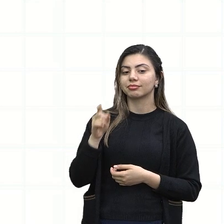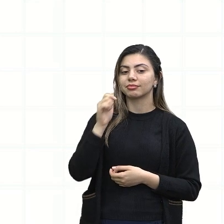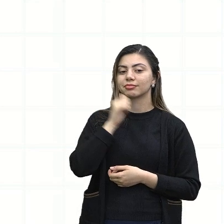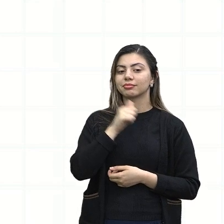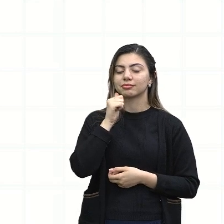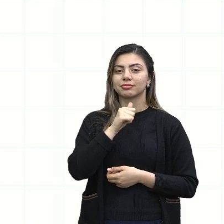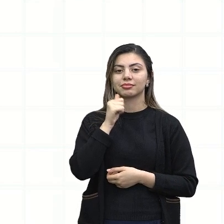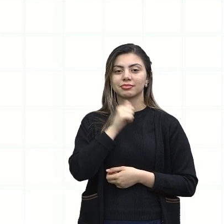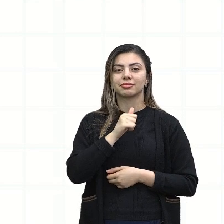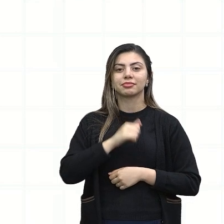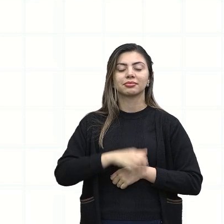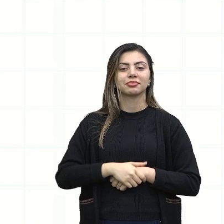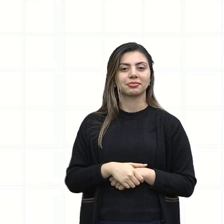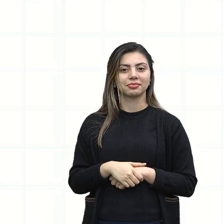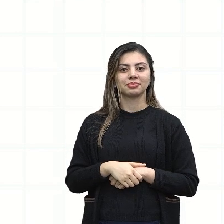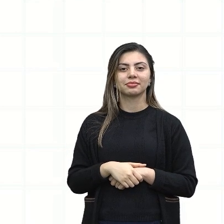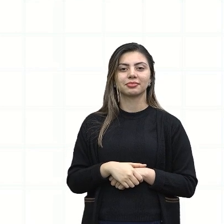né?